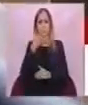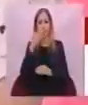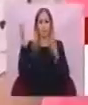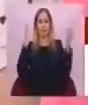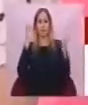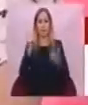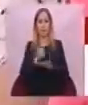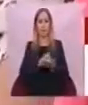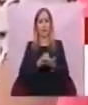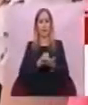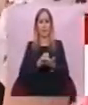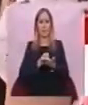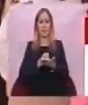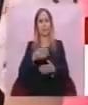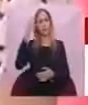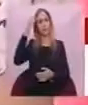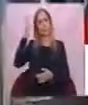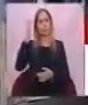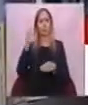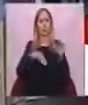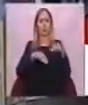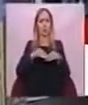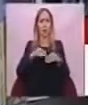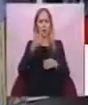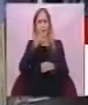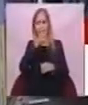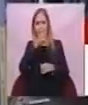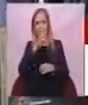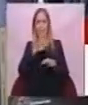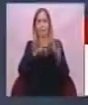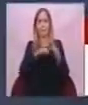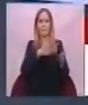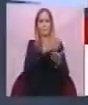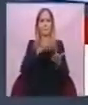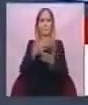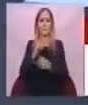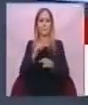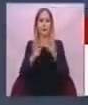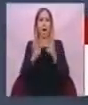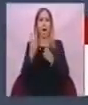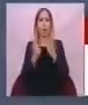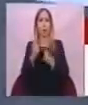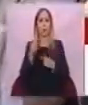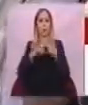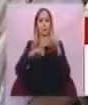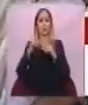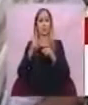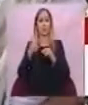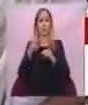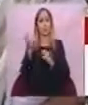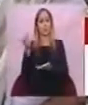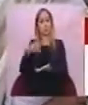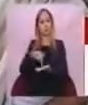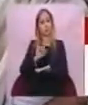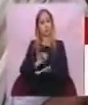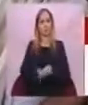no Porto, com jogos, atividades, brindes e a tão aguardada presença de algumas estrelas do canal. Sara, já perdeste a conta